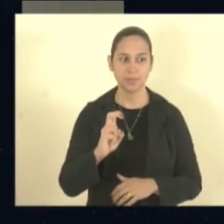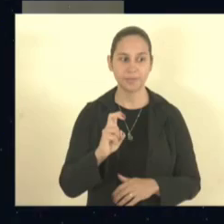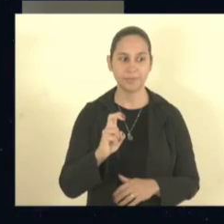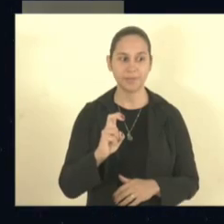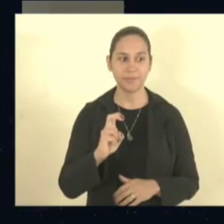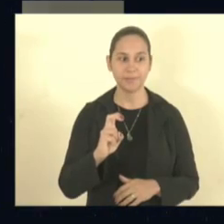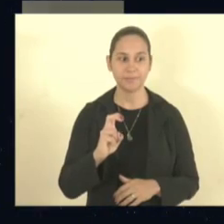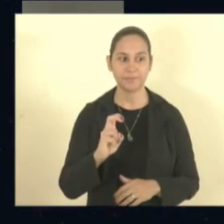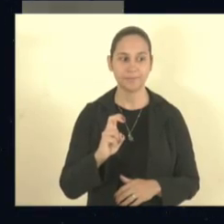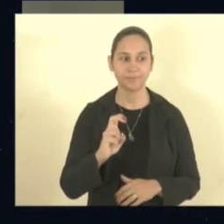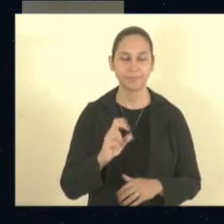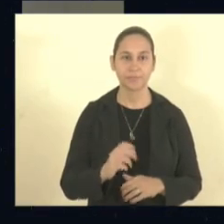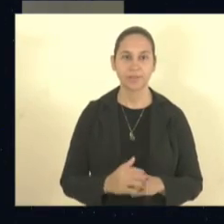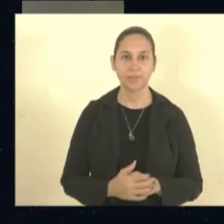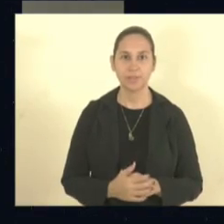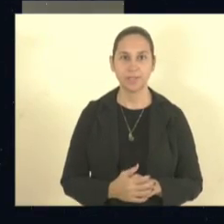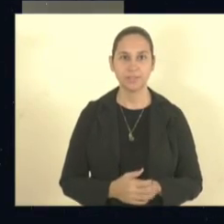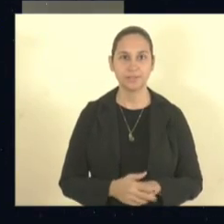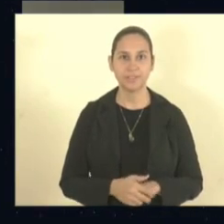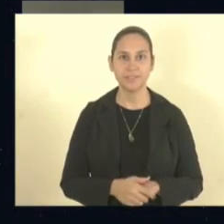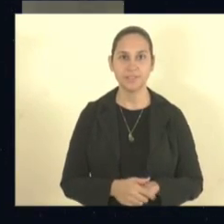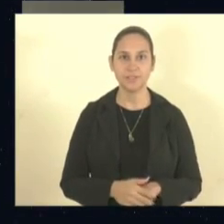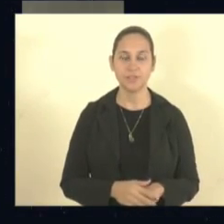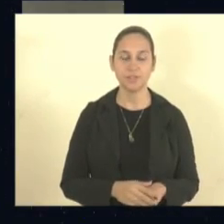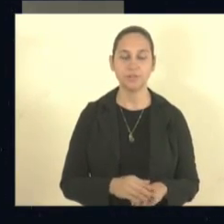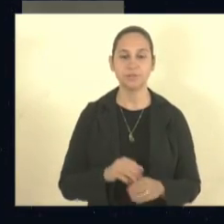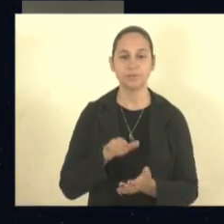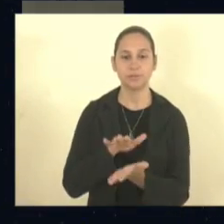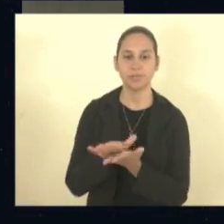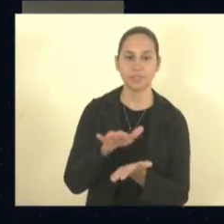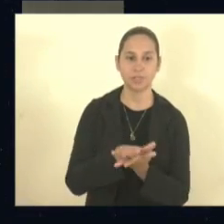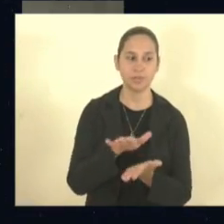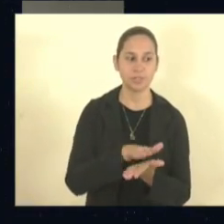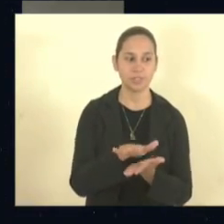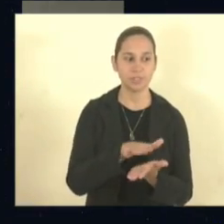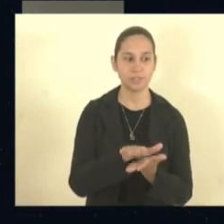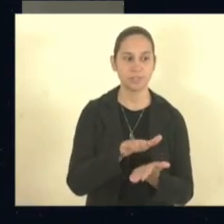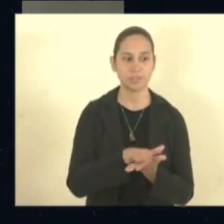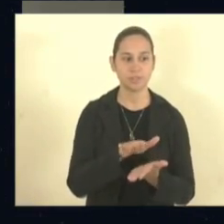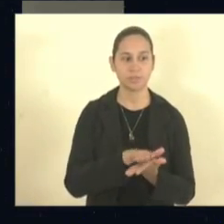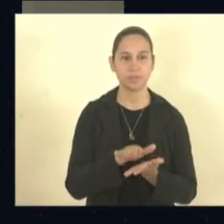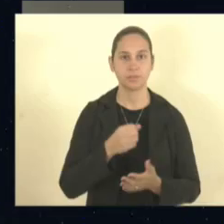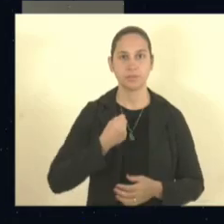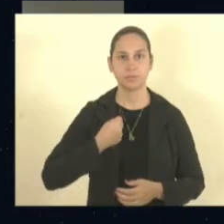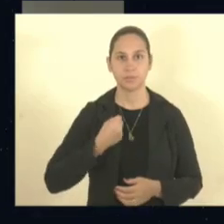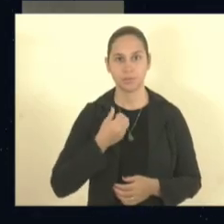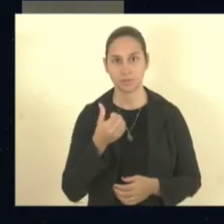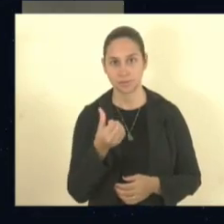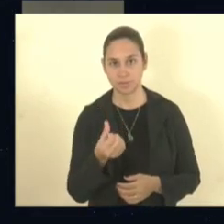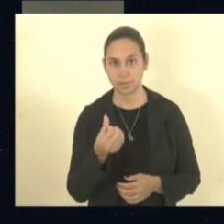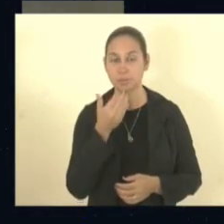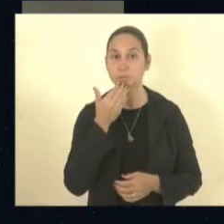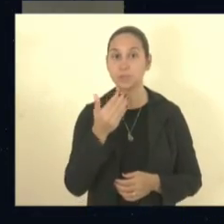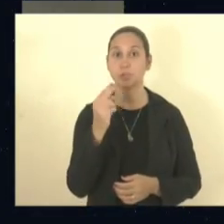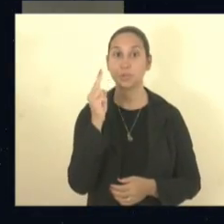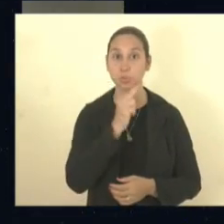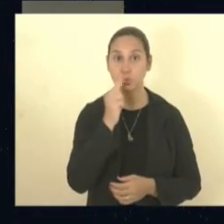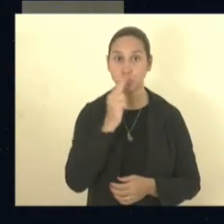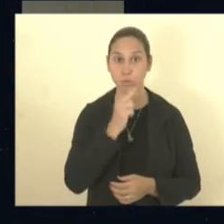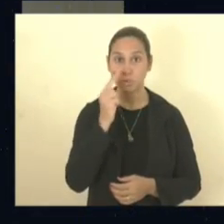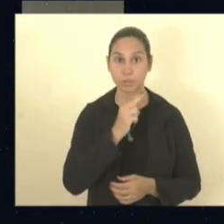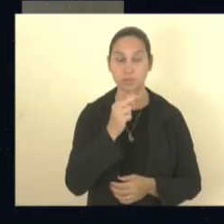O item 5 nós já despachamos. Segunda fase, o expediente sujeito à deliberação. Item 6, requerimento de urgência